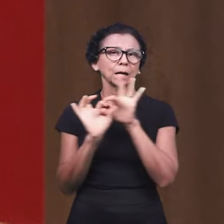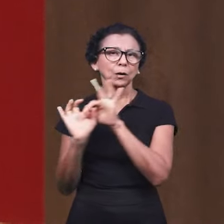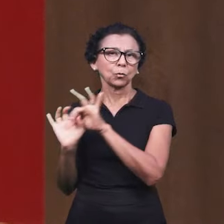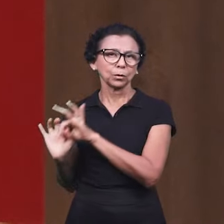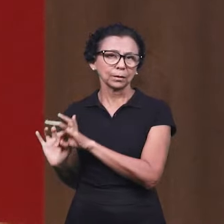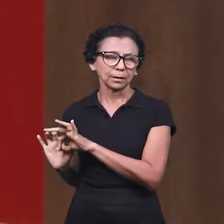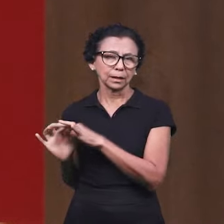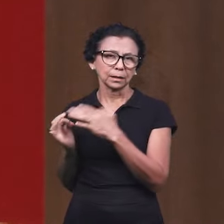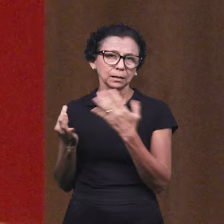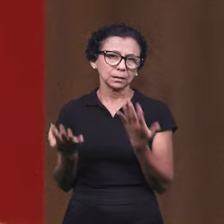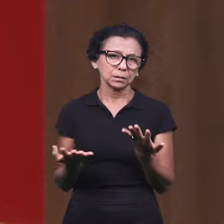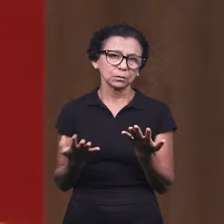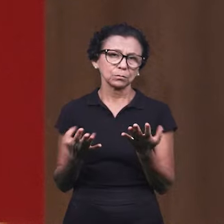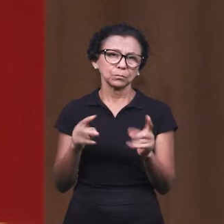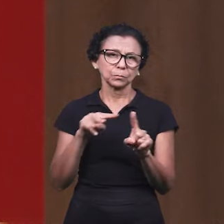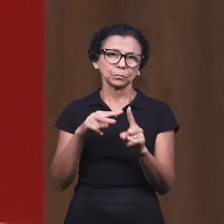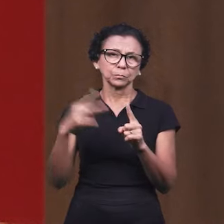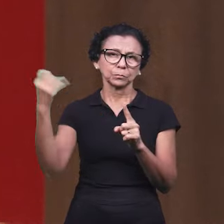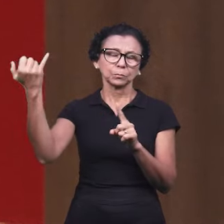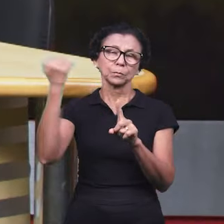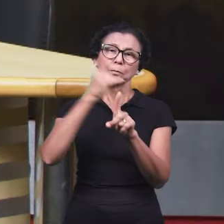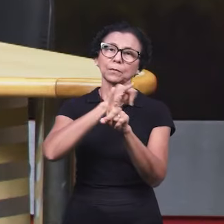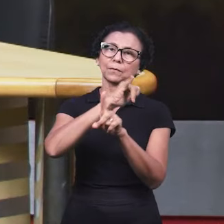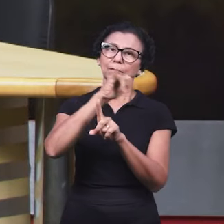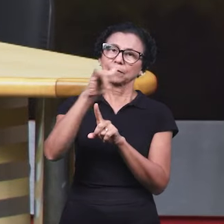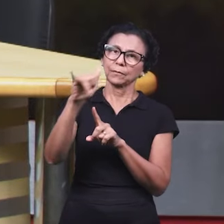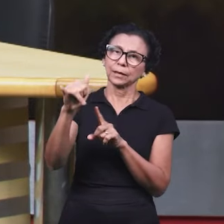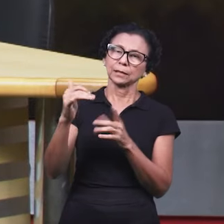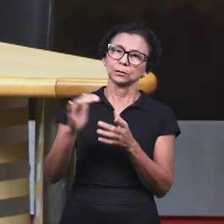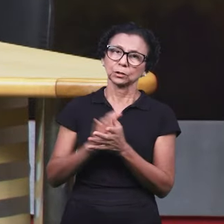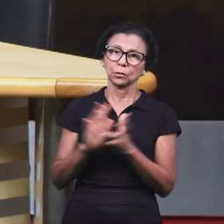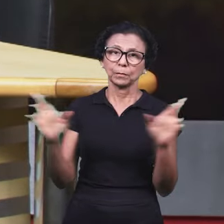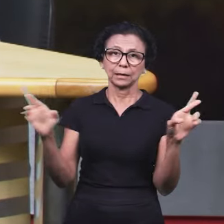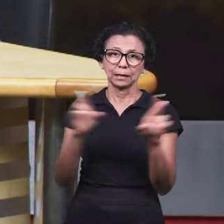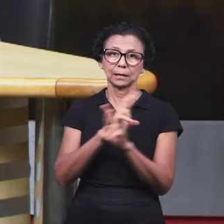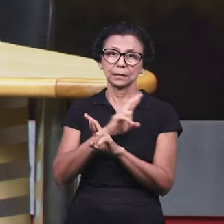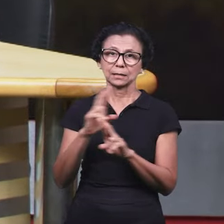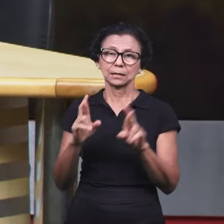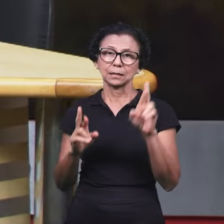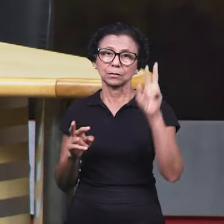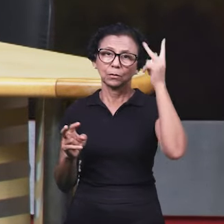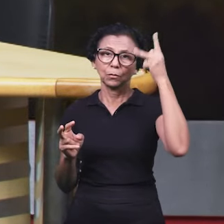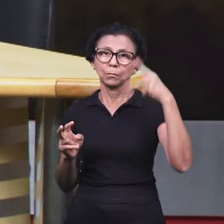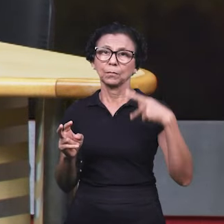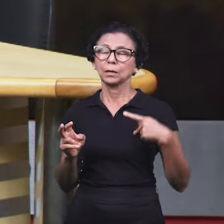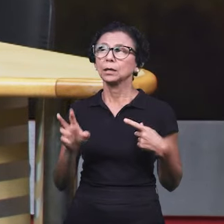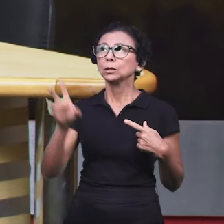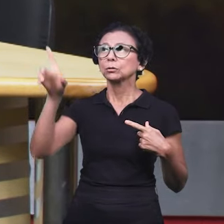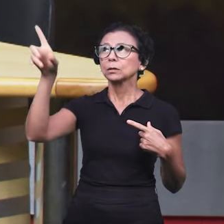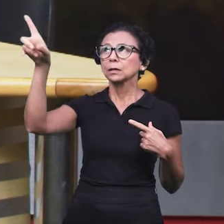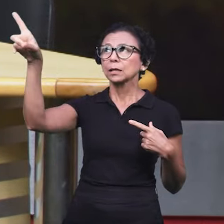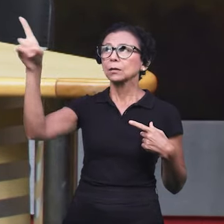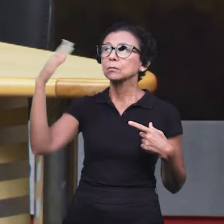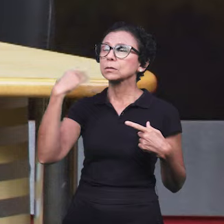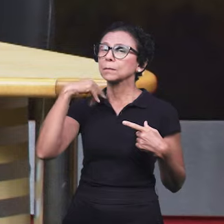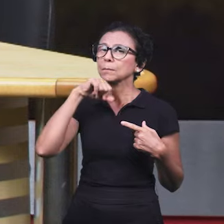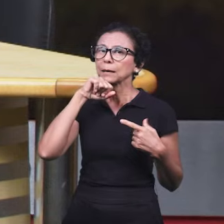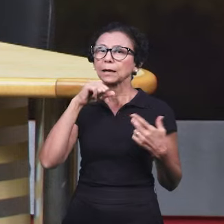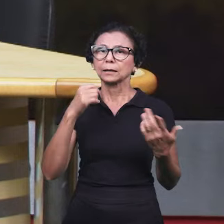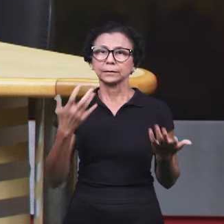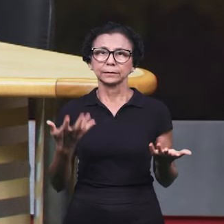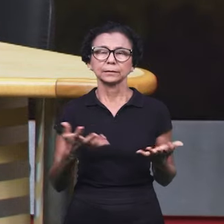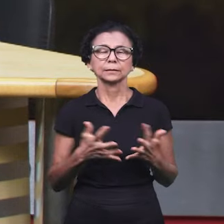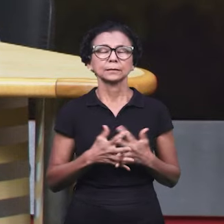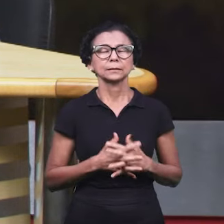relação dos do homem com Deus né esse pai como sendo Deus e e certa vez chegaram para